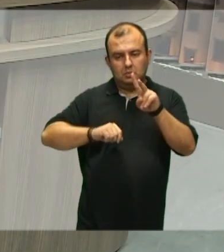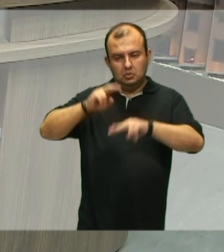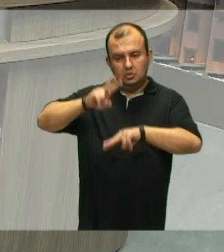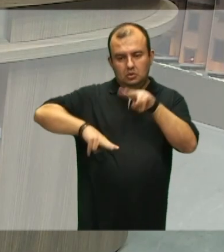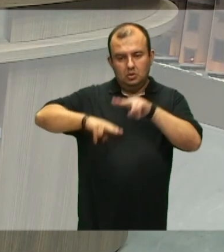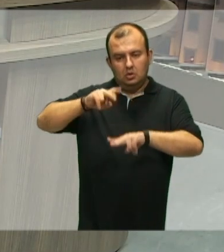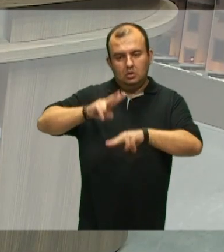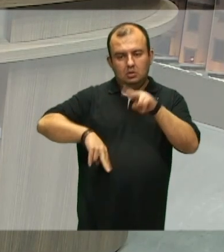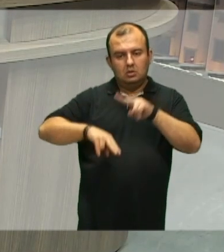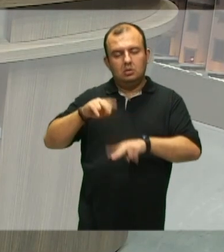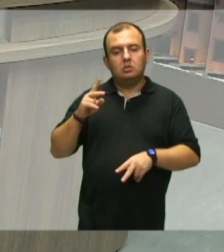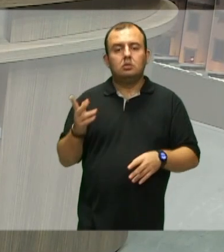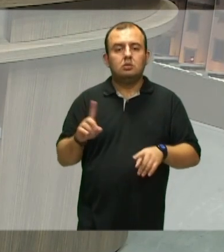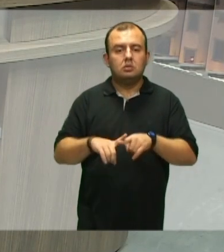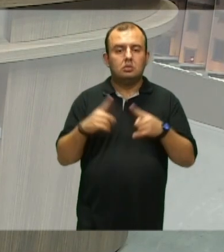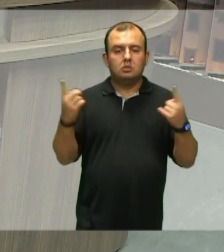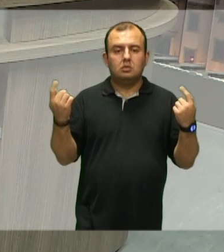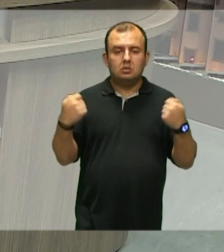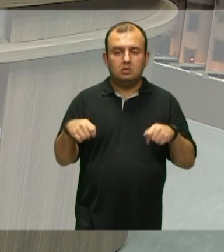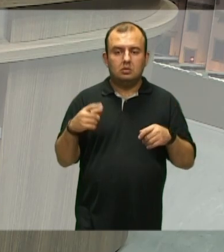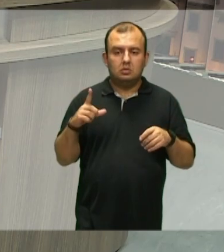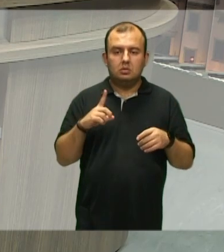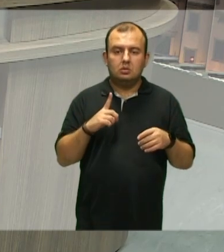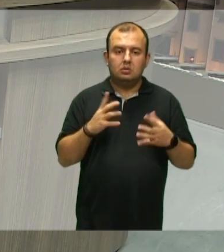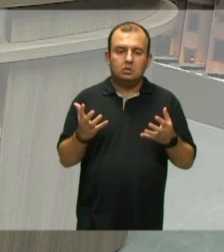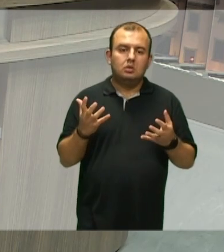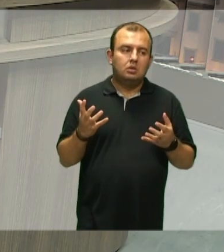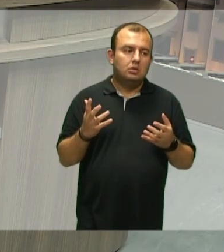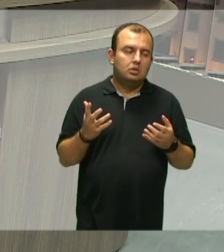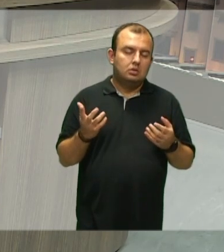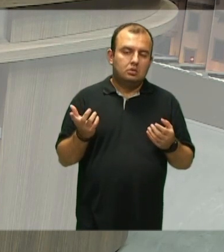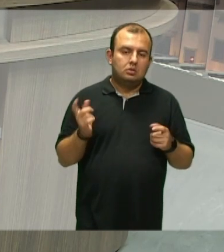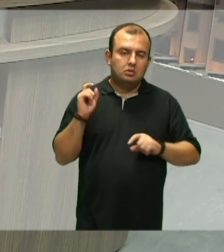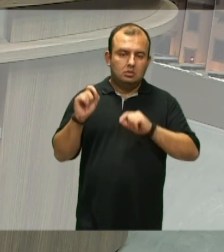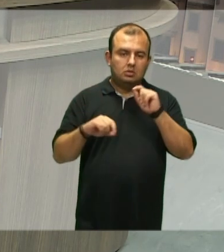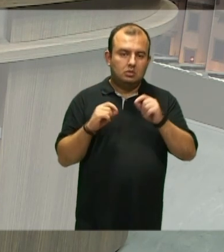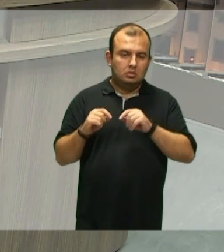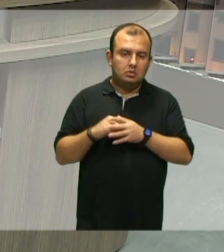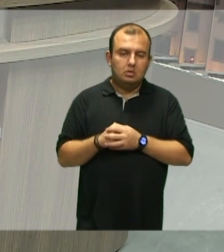né? Isso. Mas vocês pretendem, por acaso,